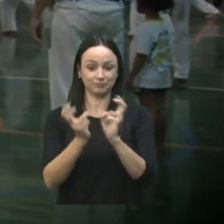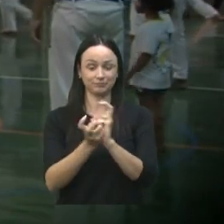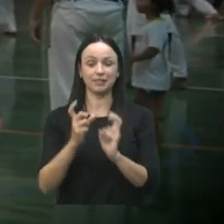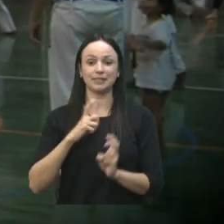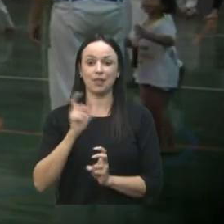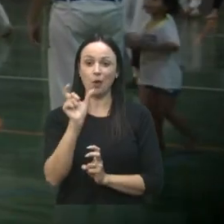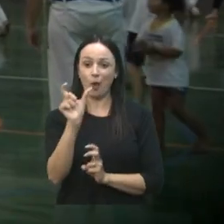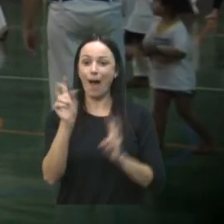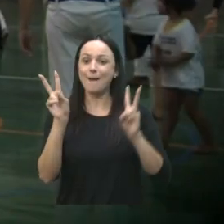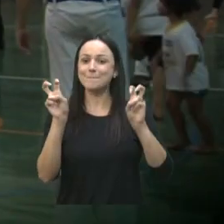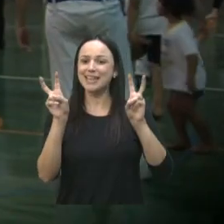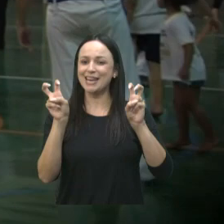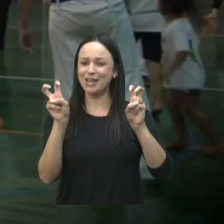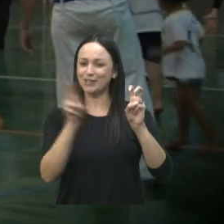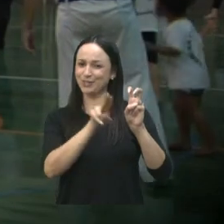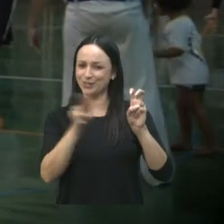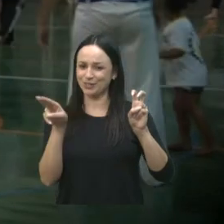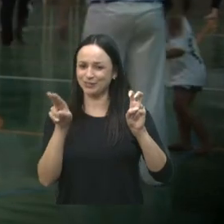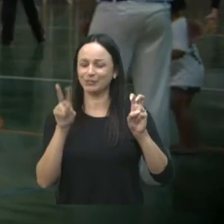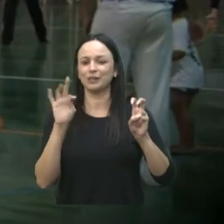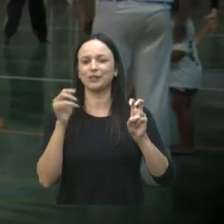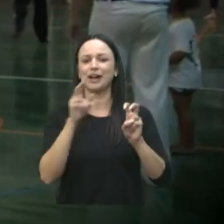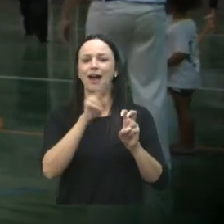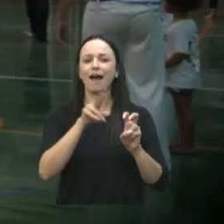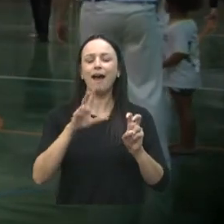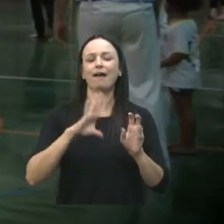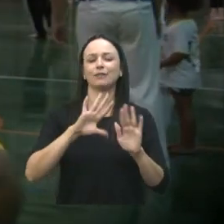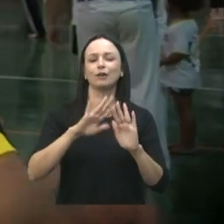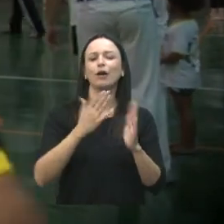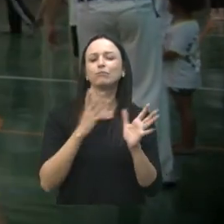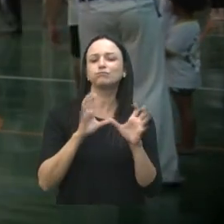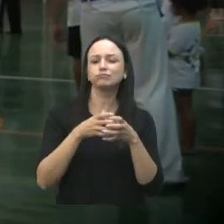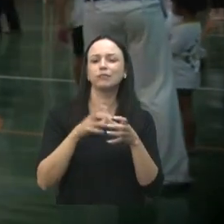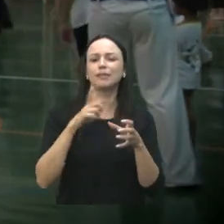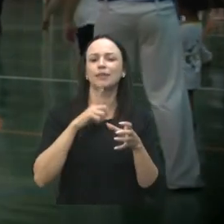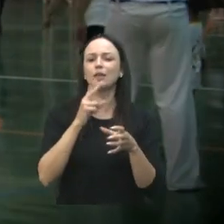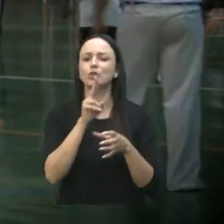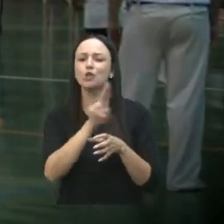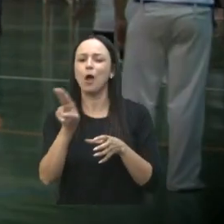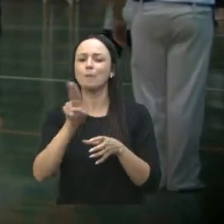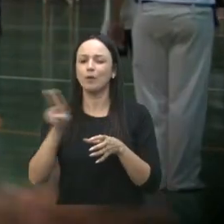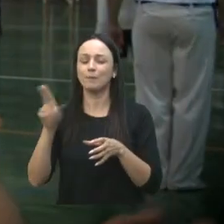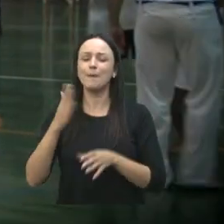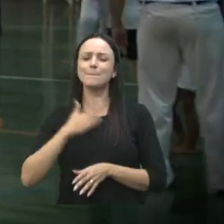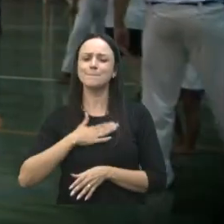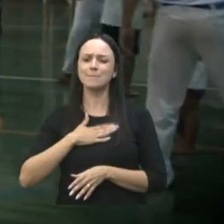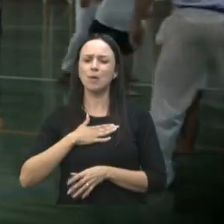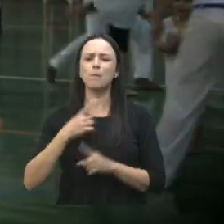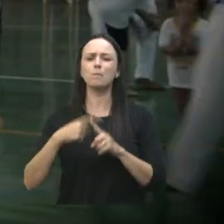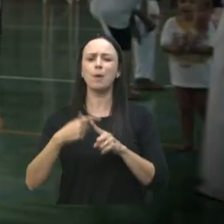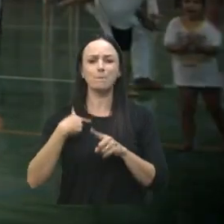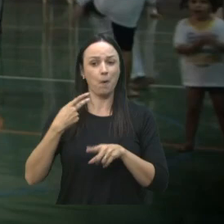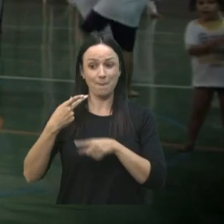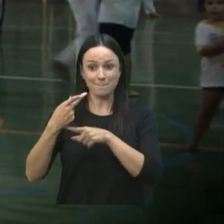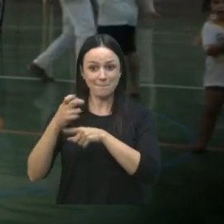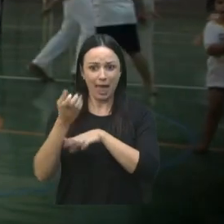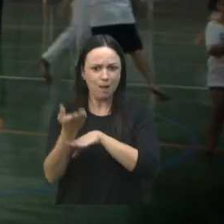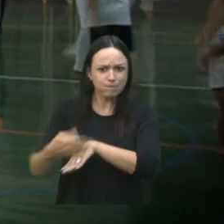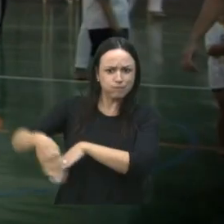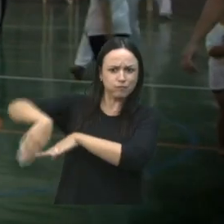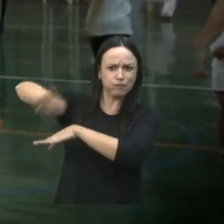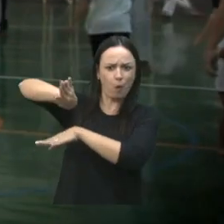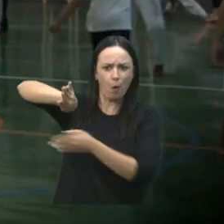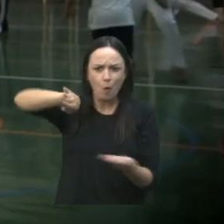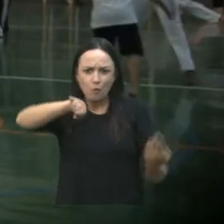né? Todas as academias põem um apelido nenhum, é outro. E em mim, porque meu pé voava mesmo, realmente. O